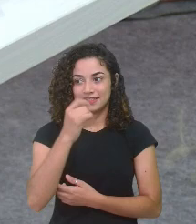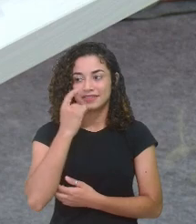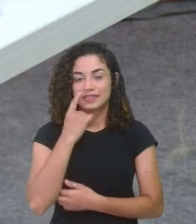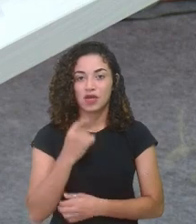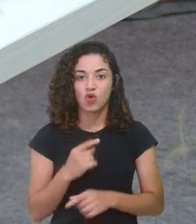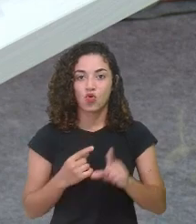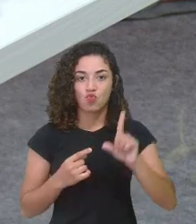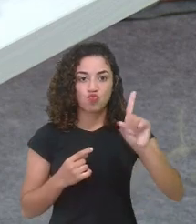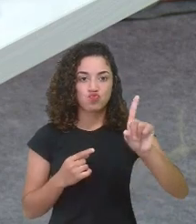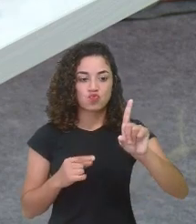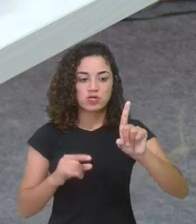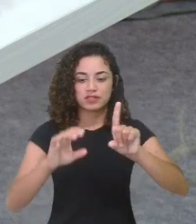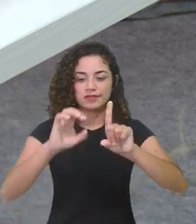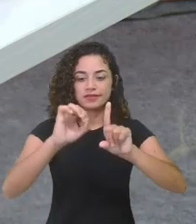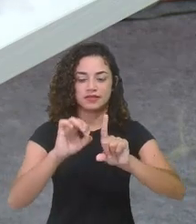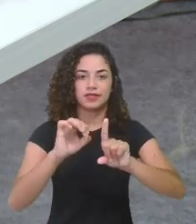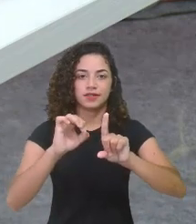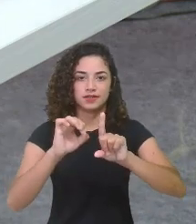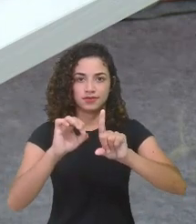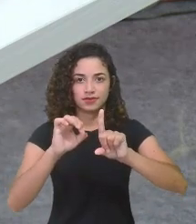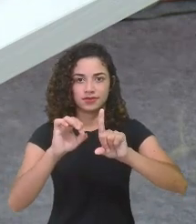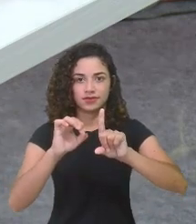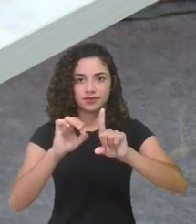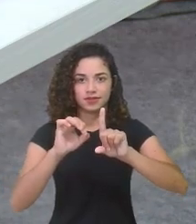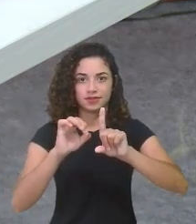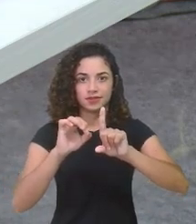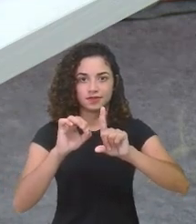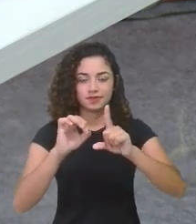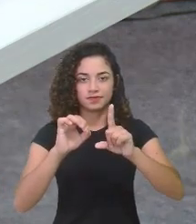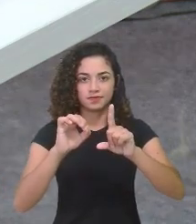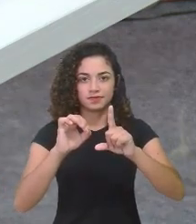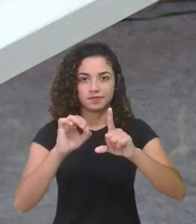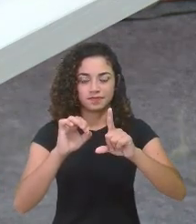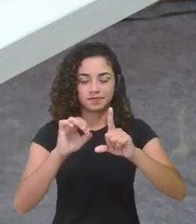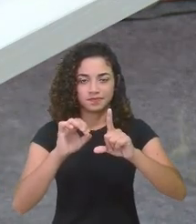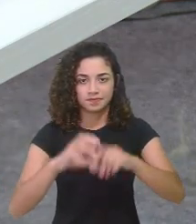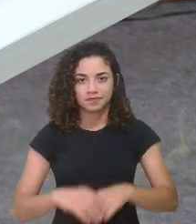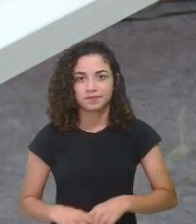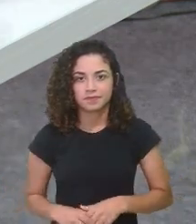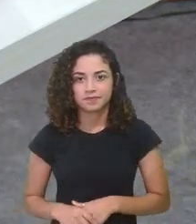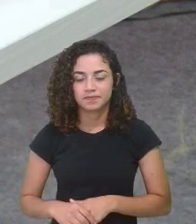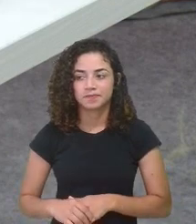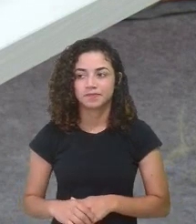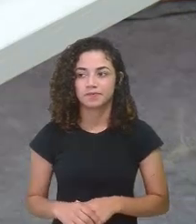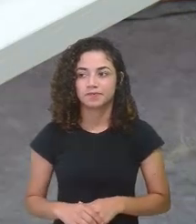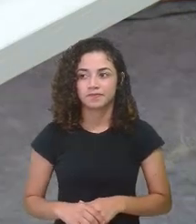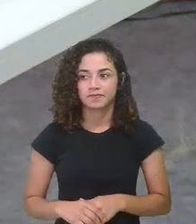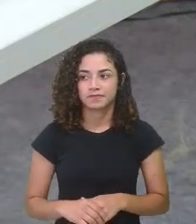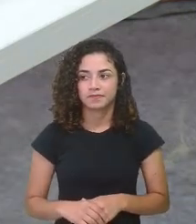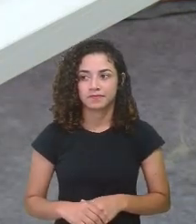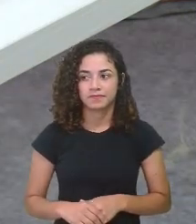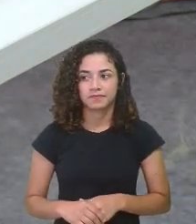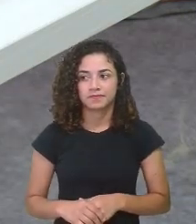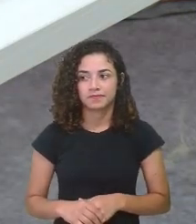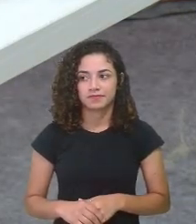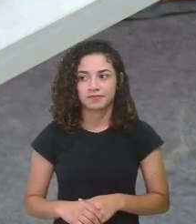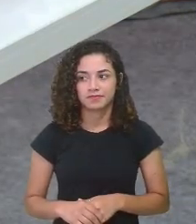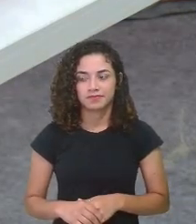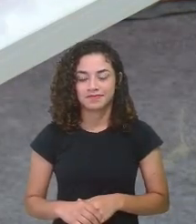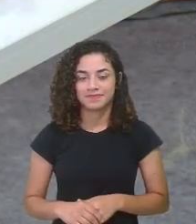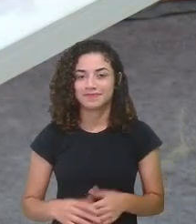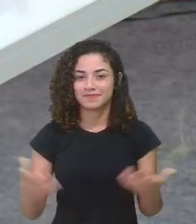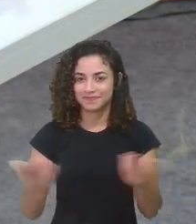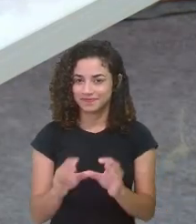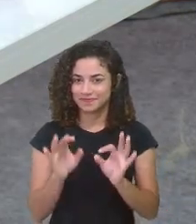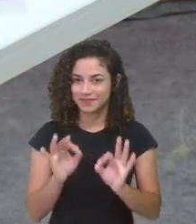1 e do número 0 para formar o número 10, certo? Acho que está o inverso. Na tela Não, tá